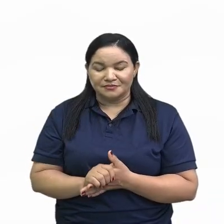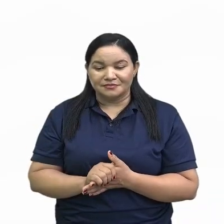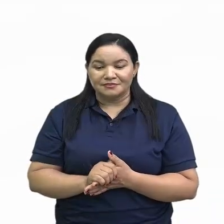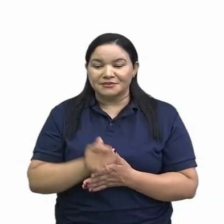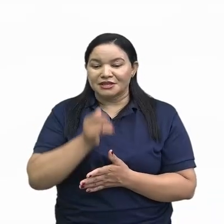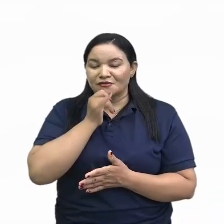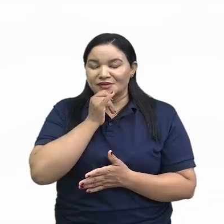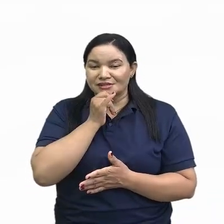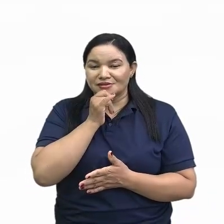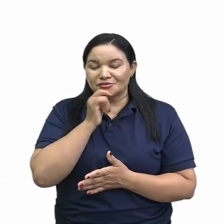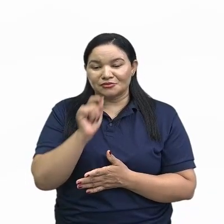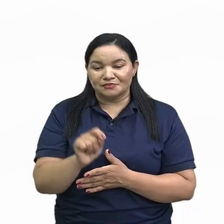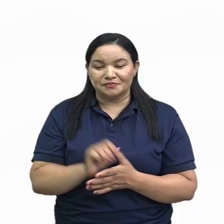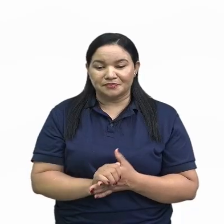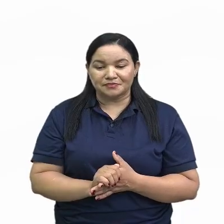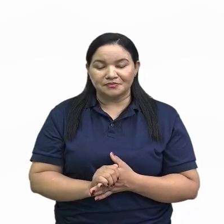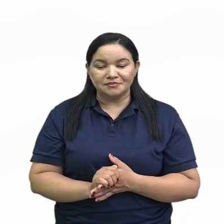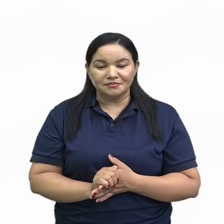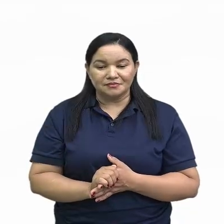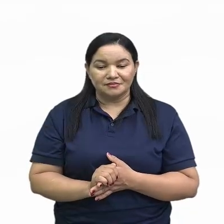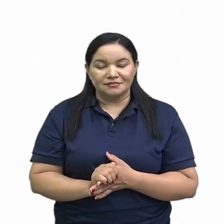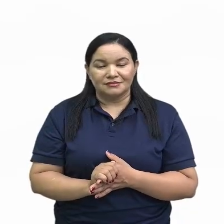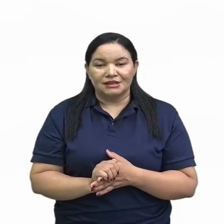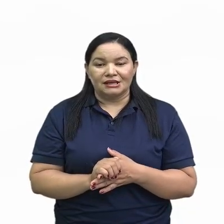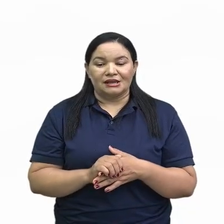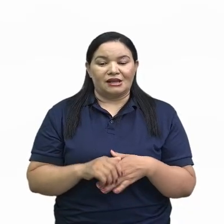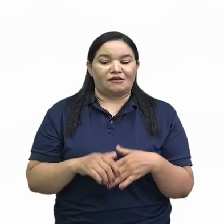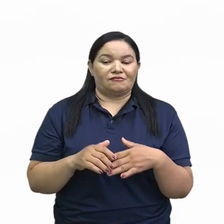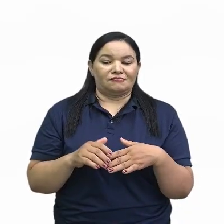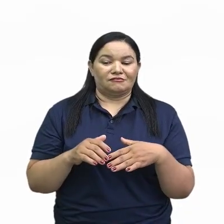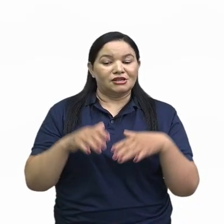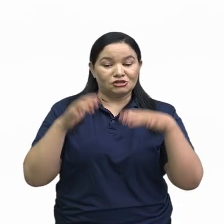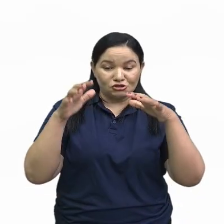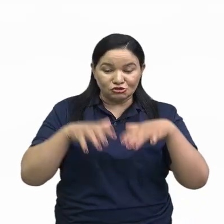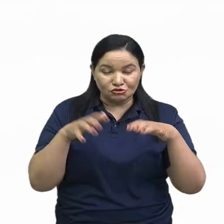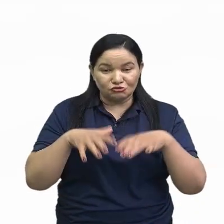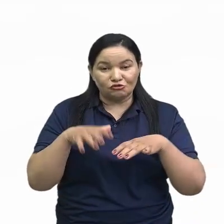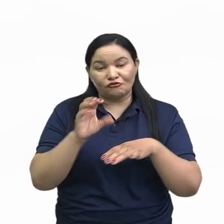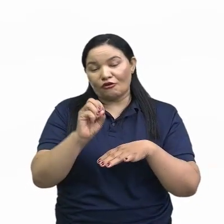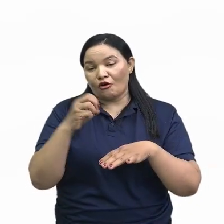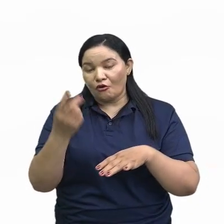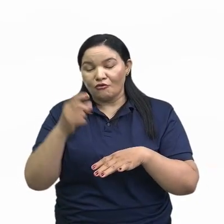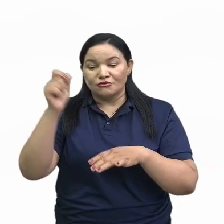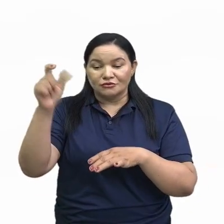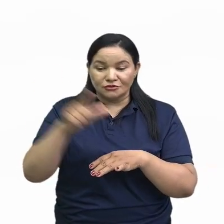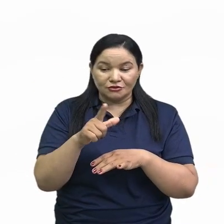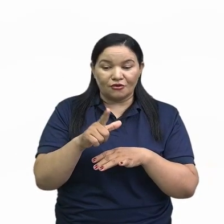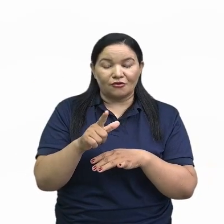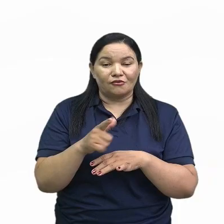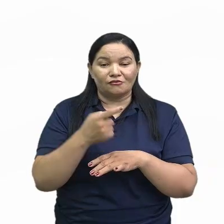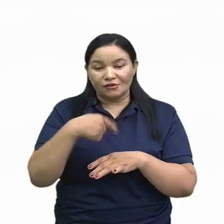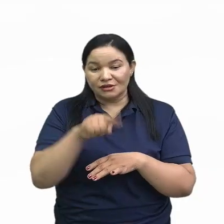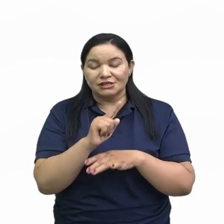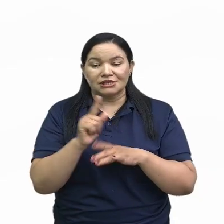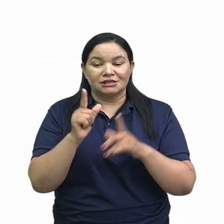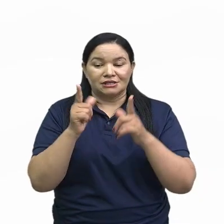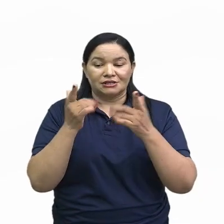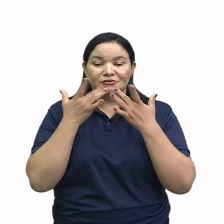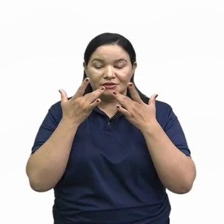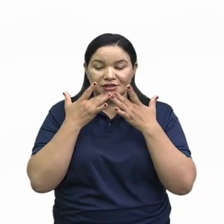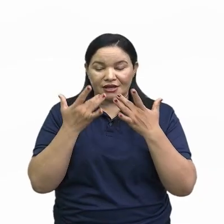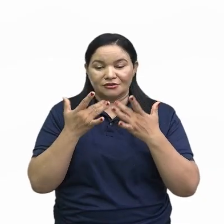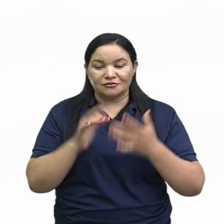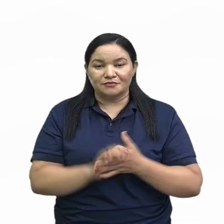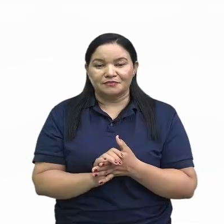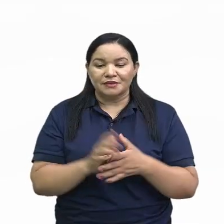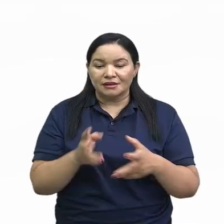o exemplo aí, mais uma vez, olha só. Faça chuva ou faça sol, estarei no teatro.